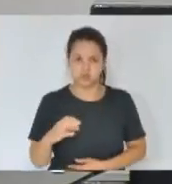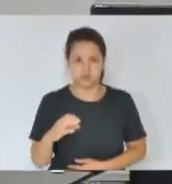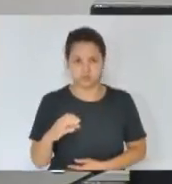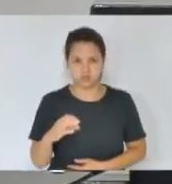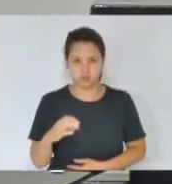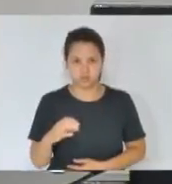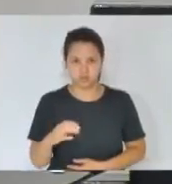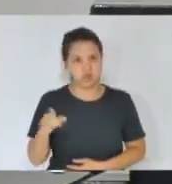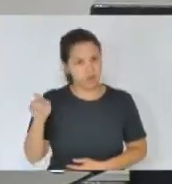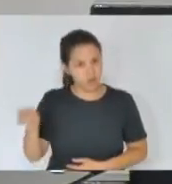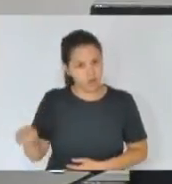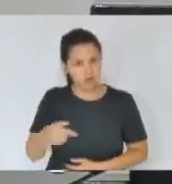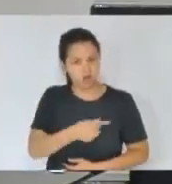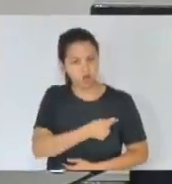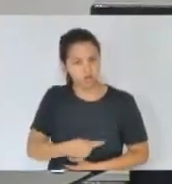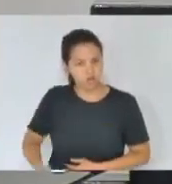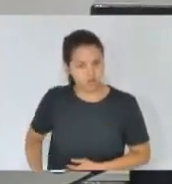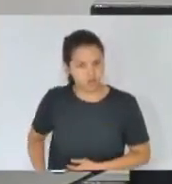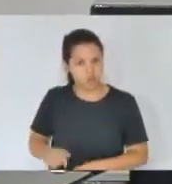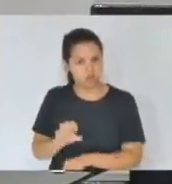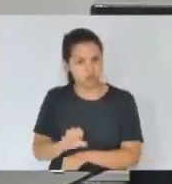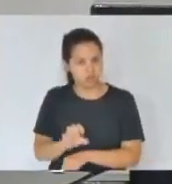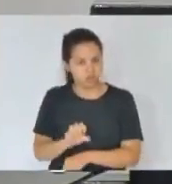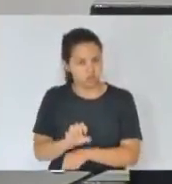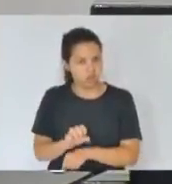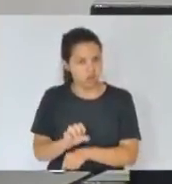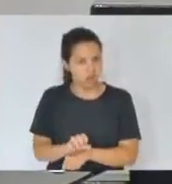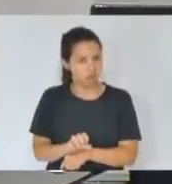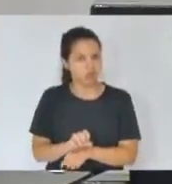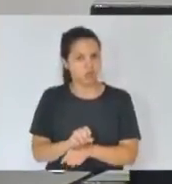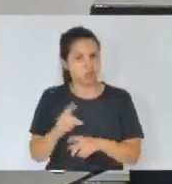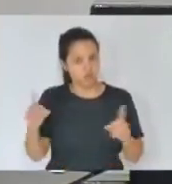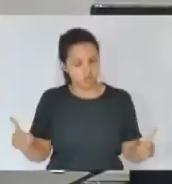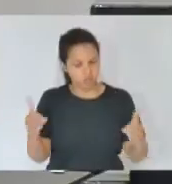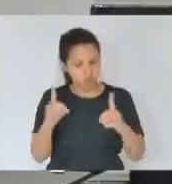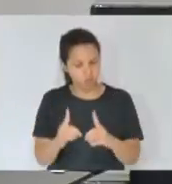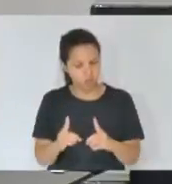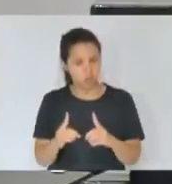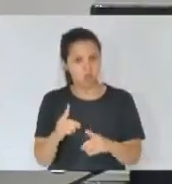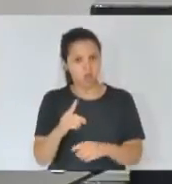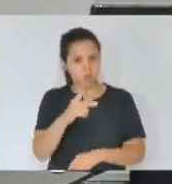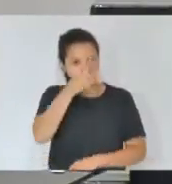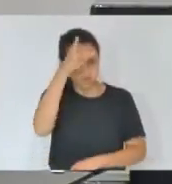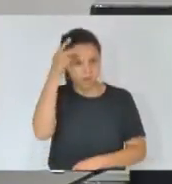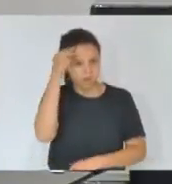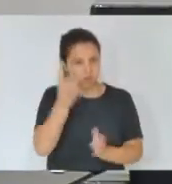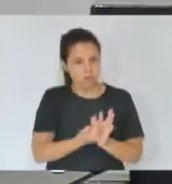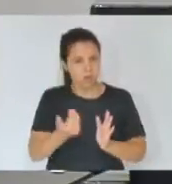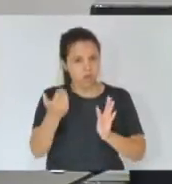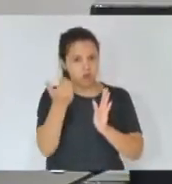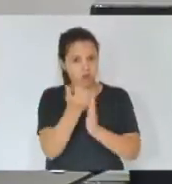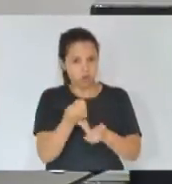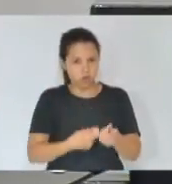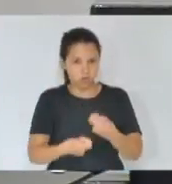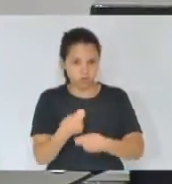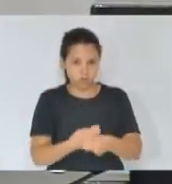governador do estado não recebe o prefeito da maior economia do estado? Que negócio é esse?